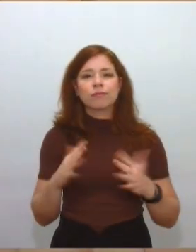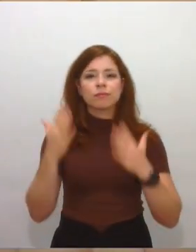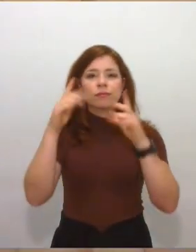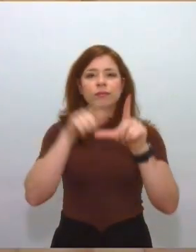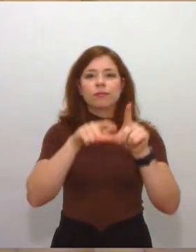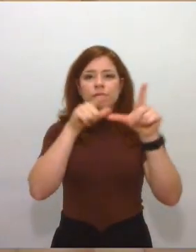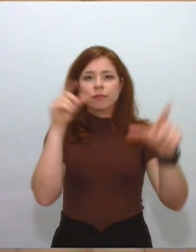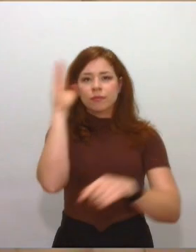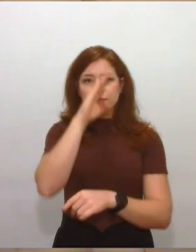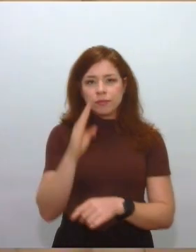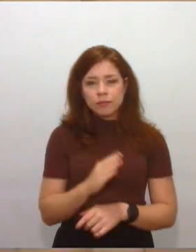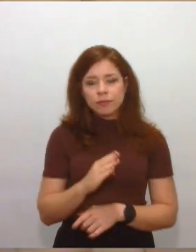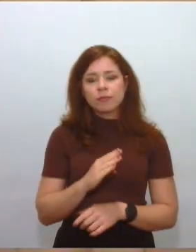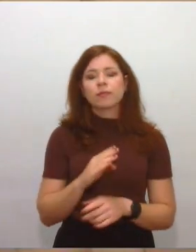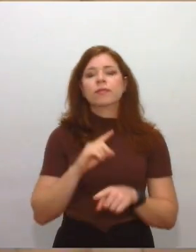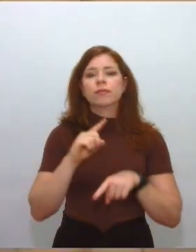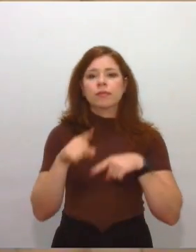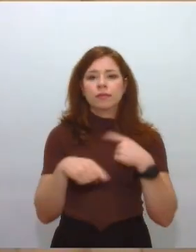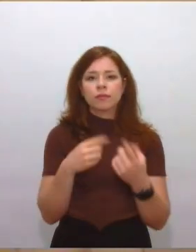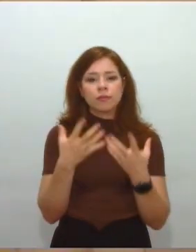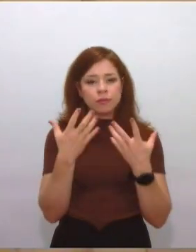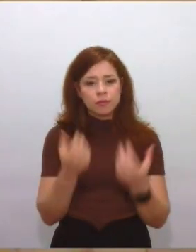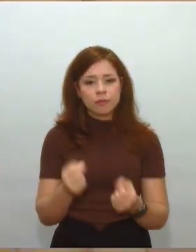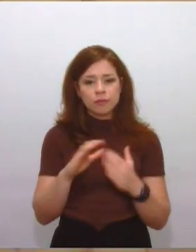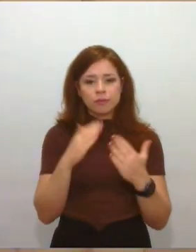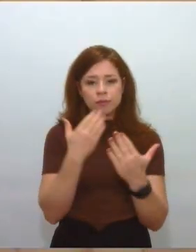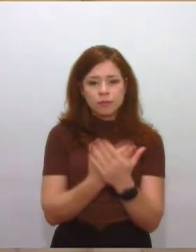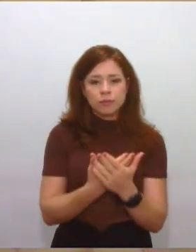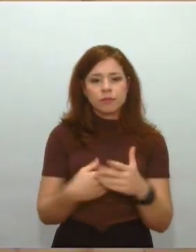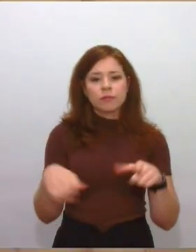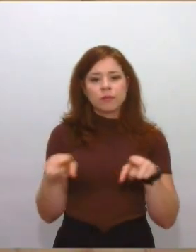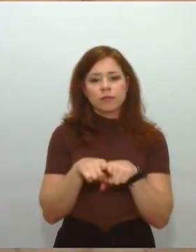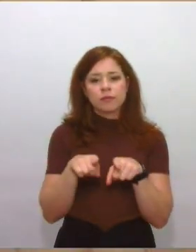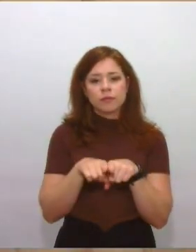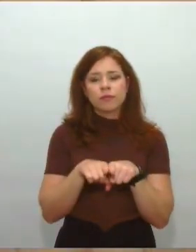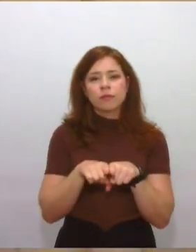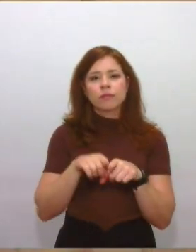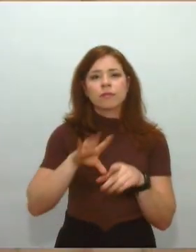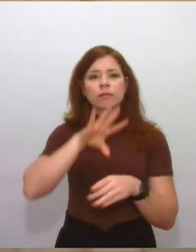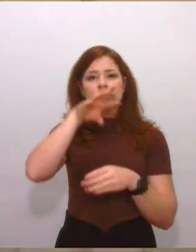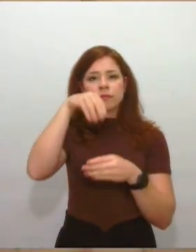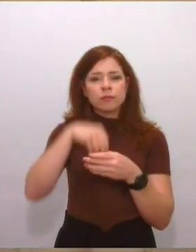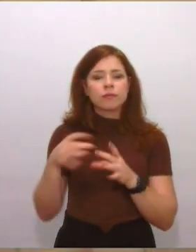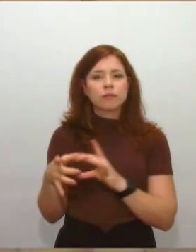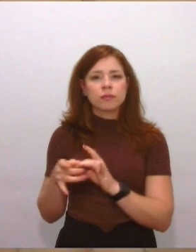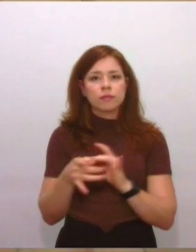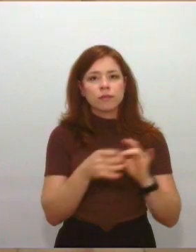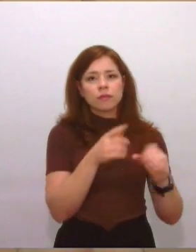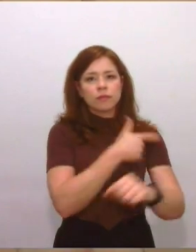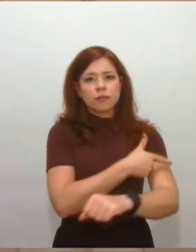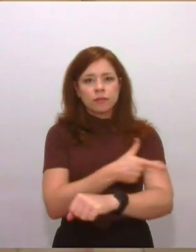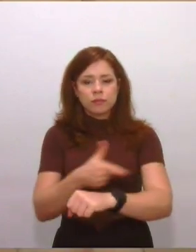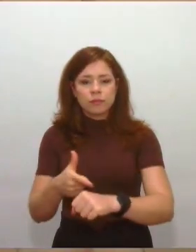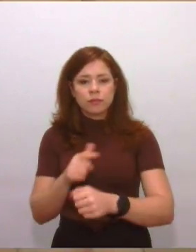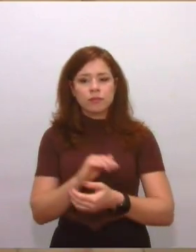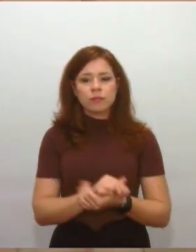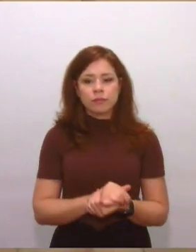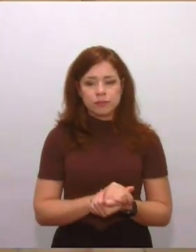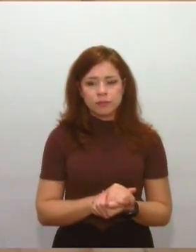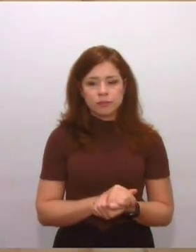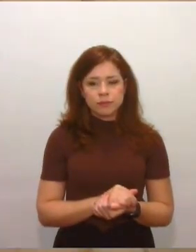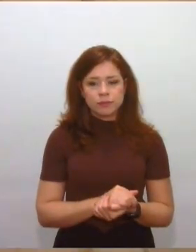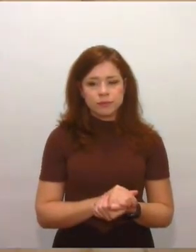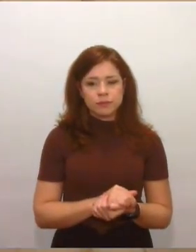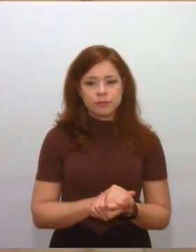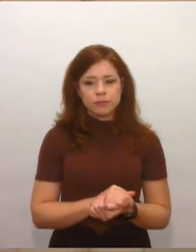escolas, né? E envolvido também no processo educacional. Então, eu acho